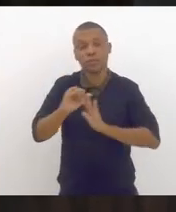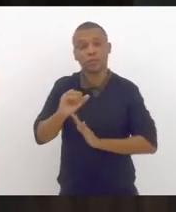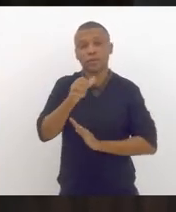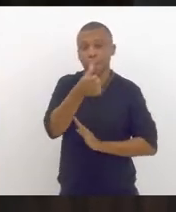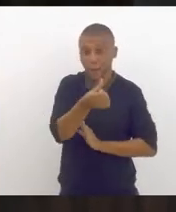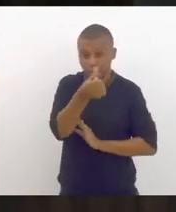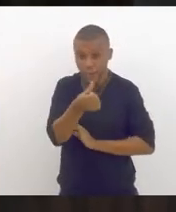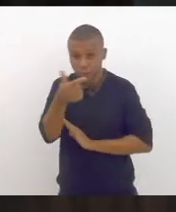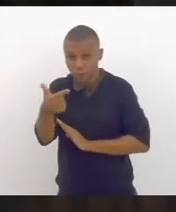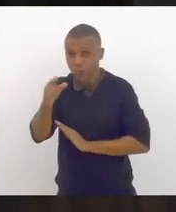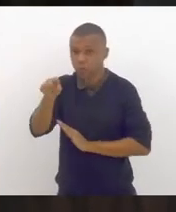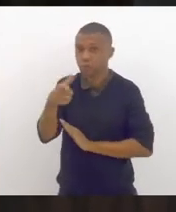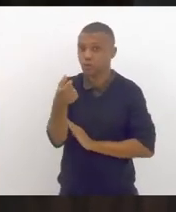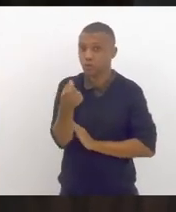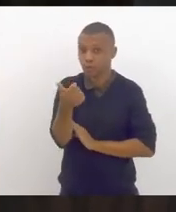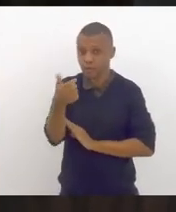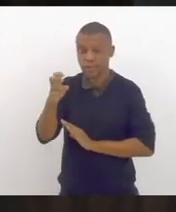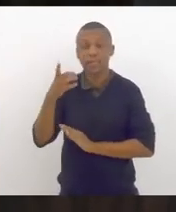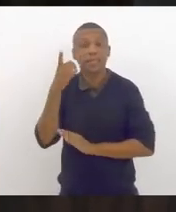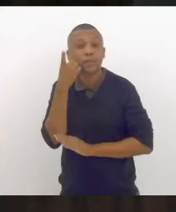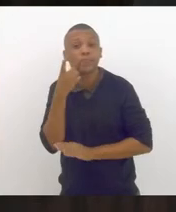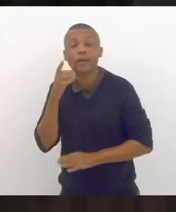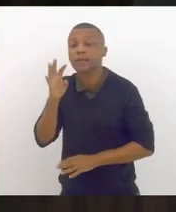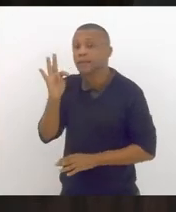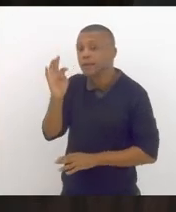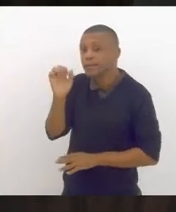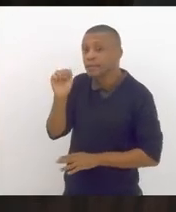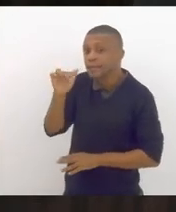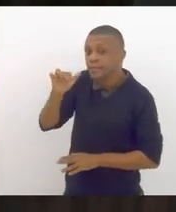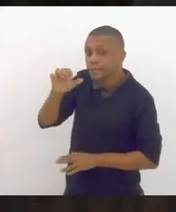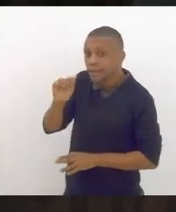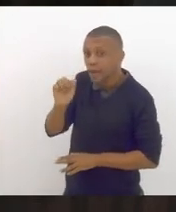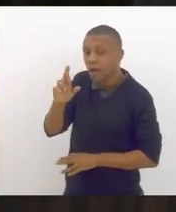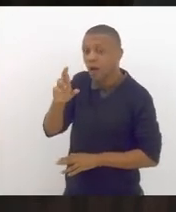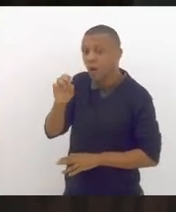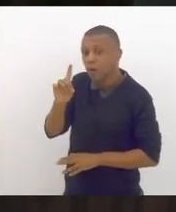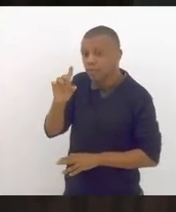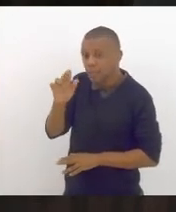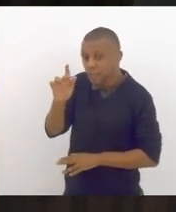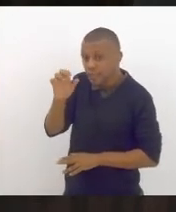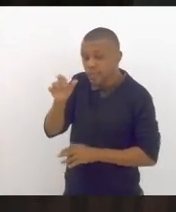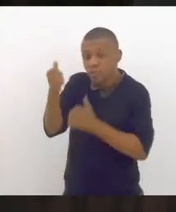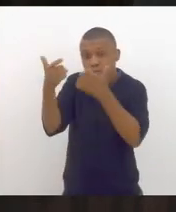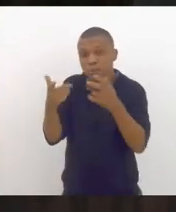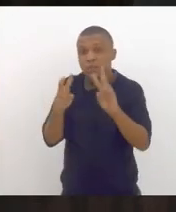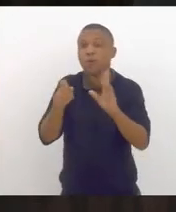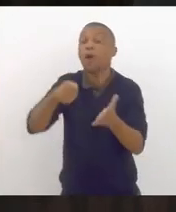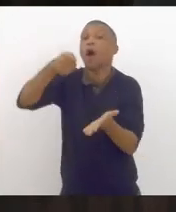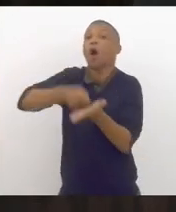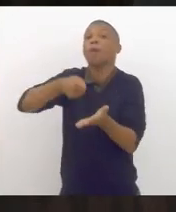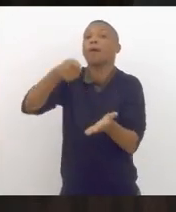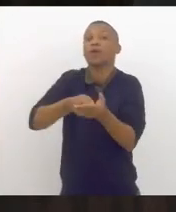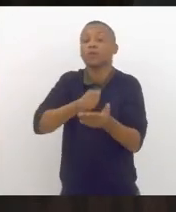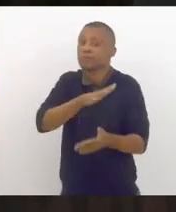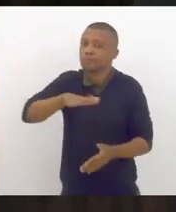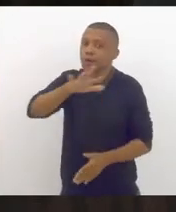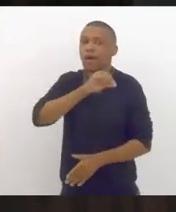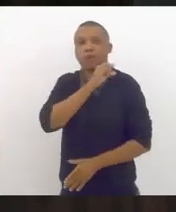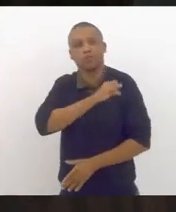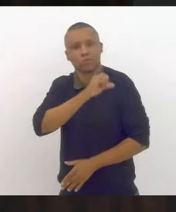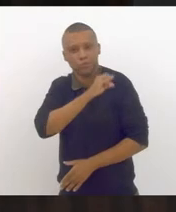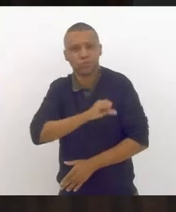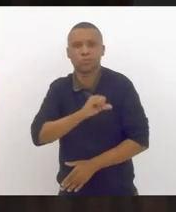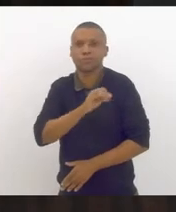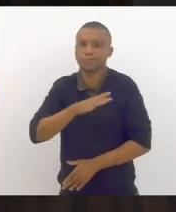2015, deputada Tânia Rodrigues, que dispõe sobre obrigatoriedade no âmbito do Estado do Rio de